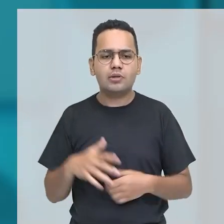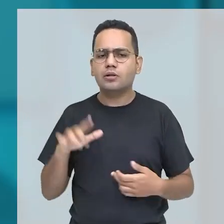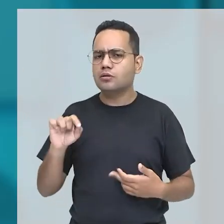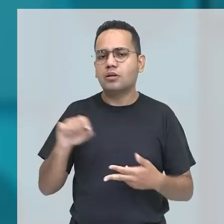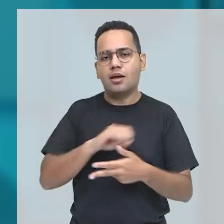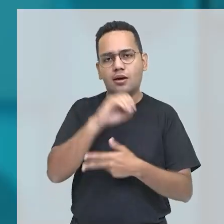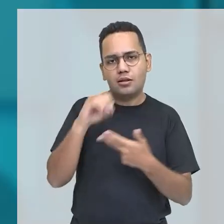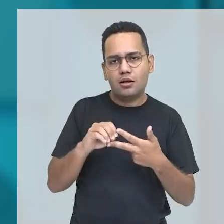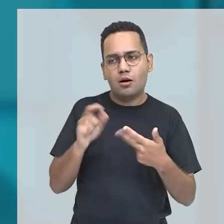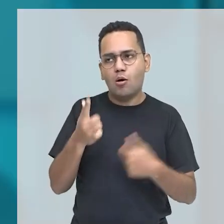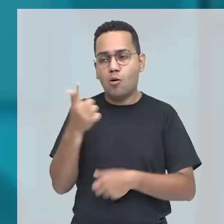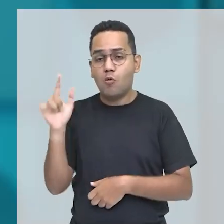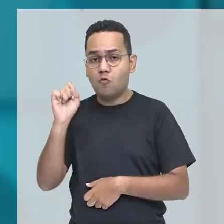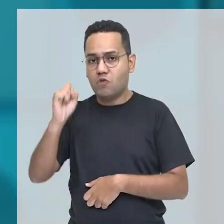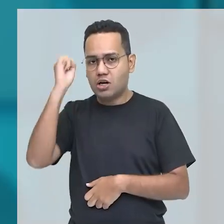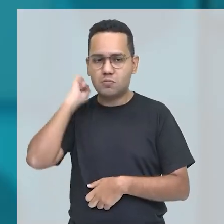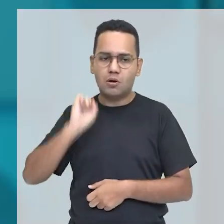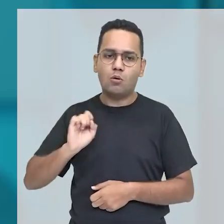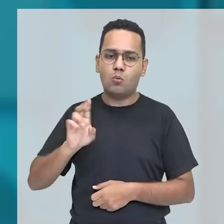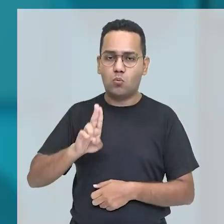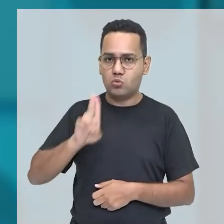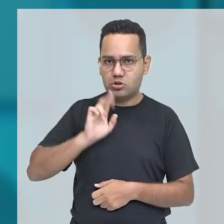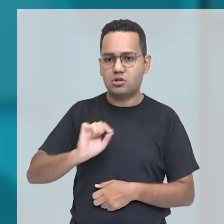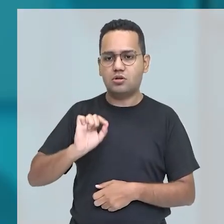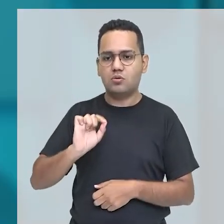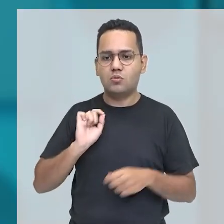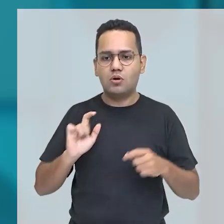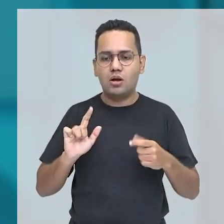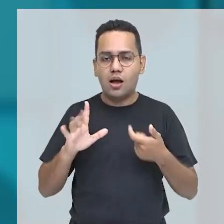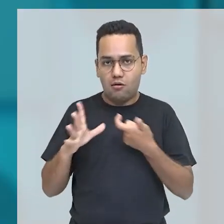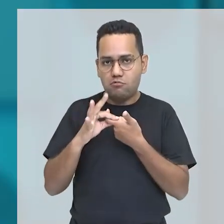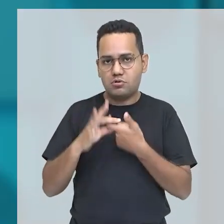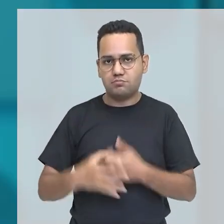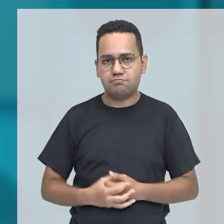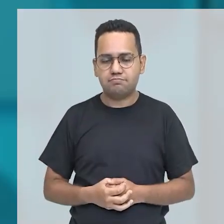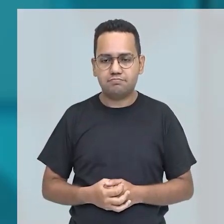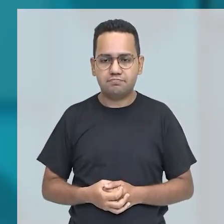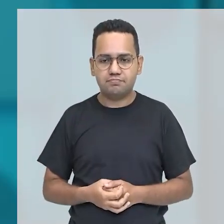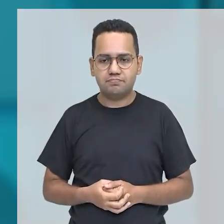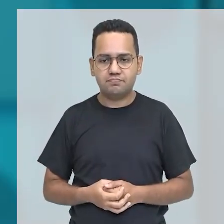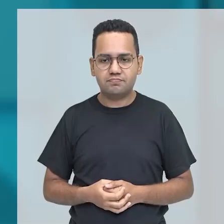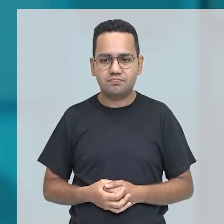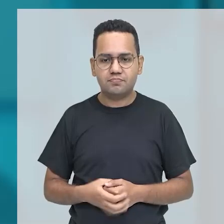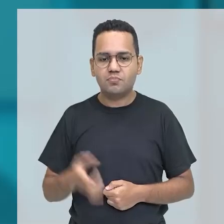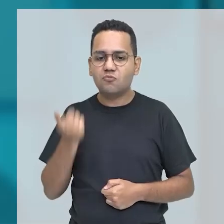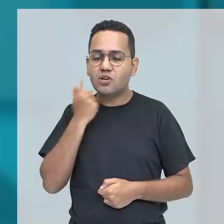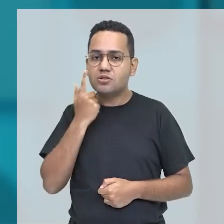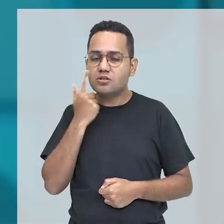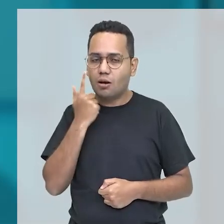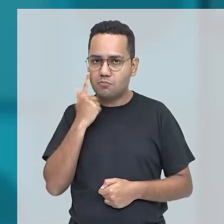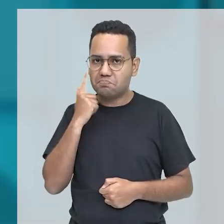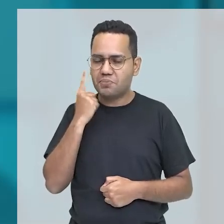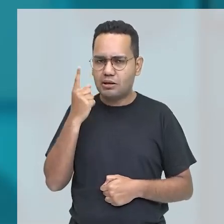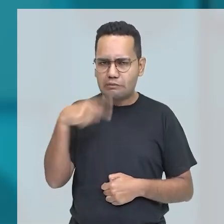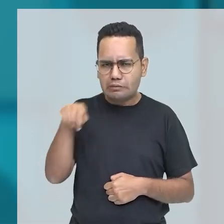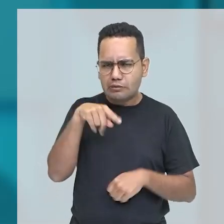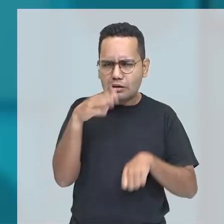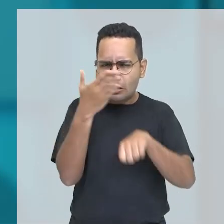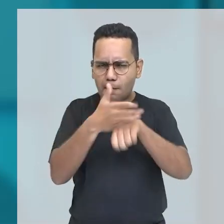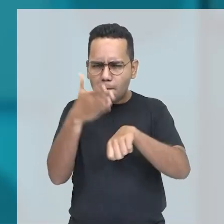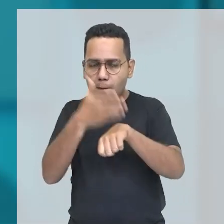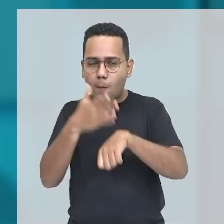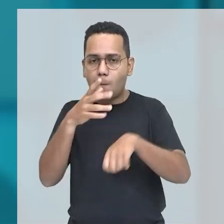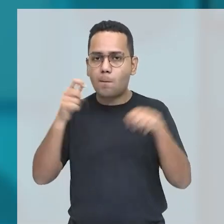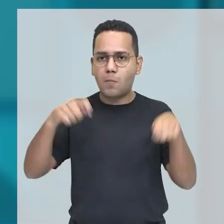outras avaliações externas usam bastante essas conjunções. Então, vamos mostrar alguns exemplos para que